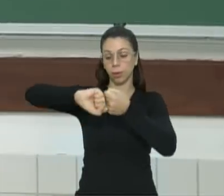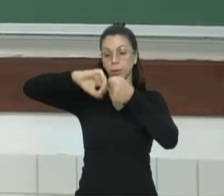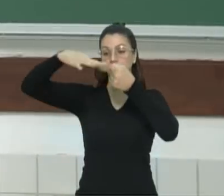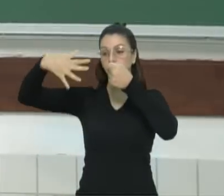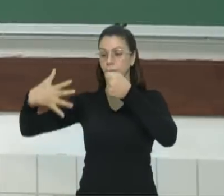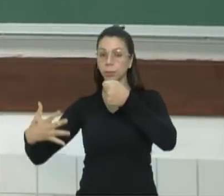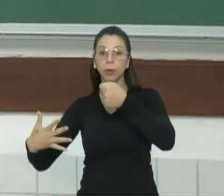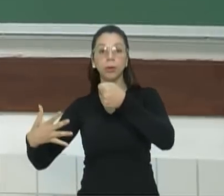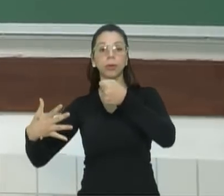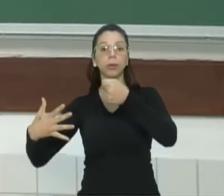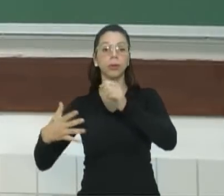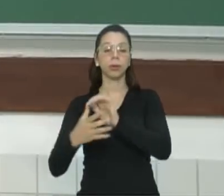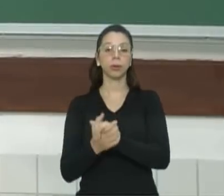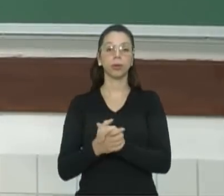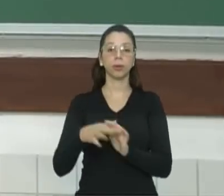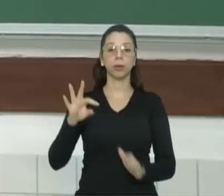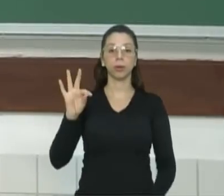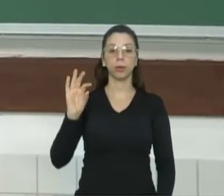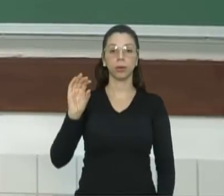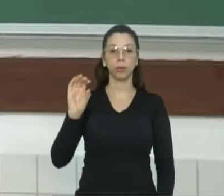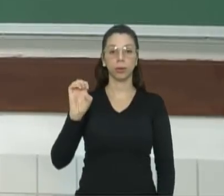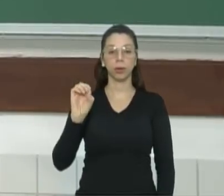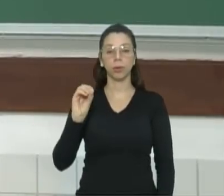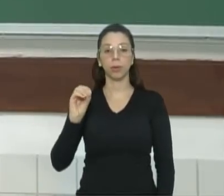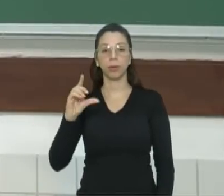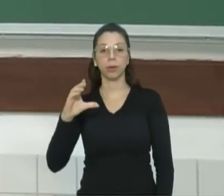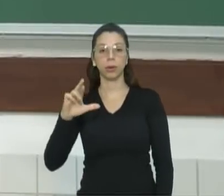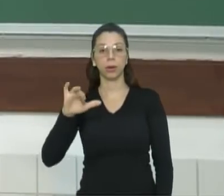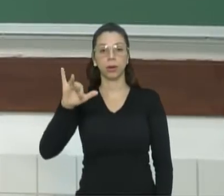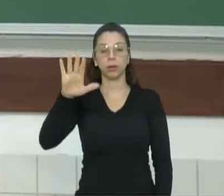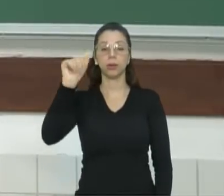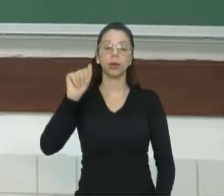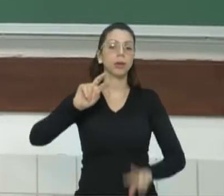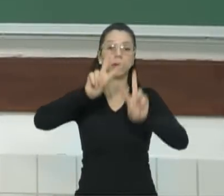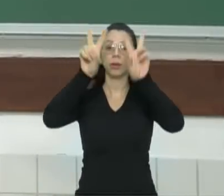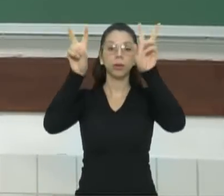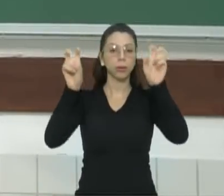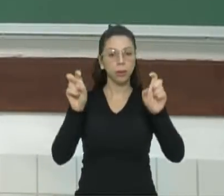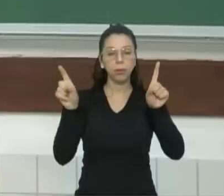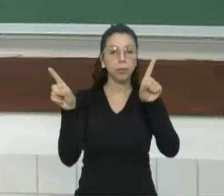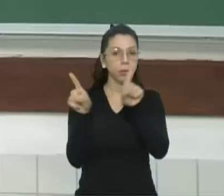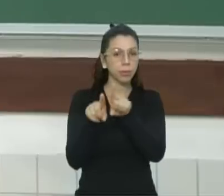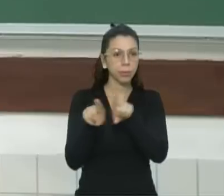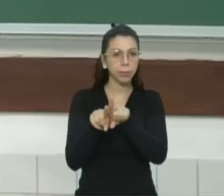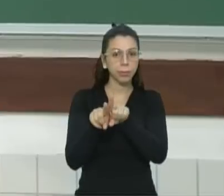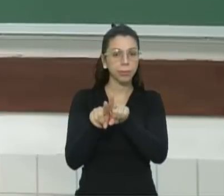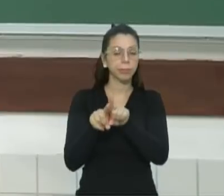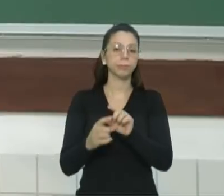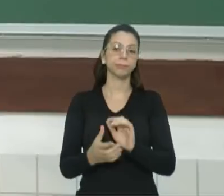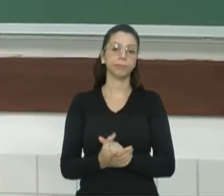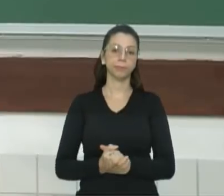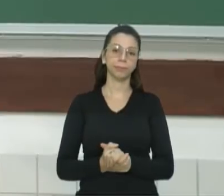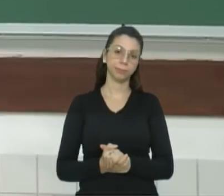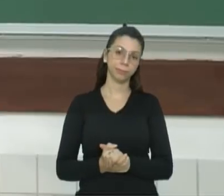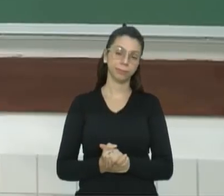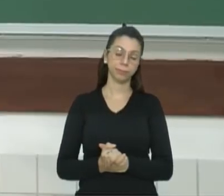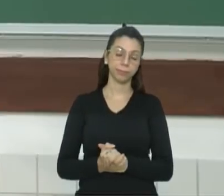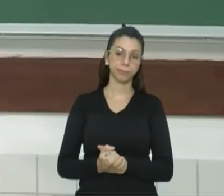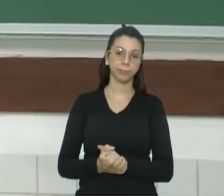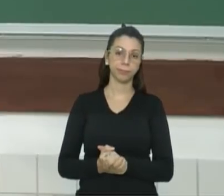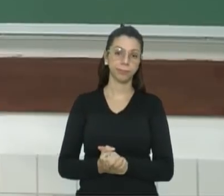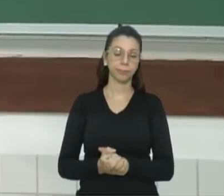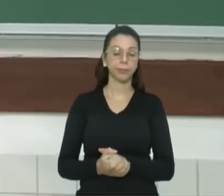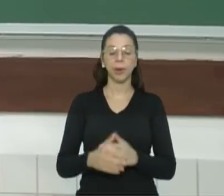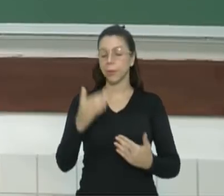exemplo, a teocracia, e alguns temas importantes que nós vamos abordar. Então, caro estudante,